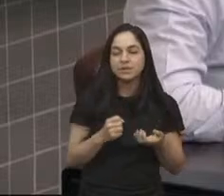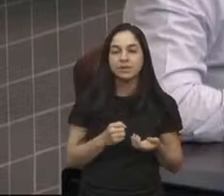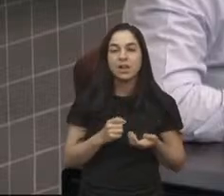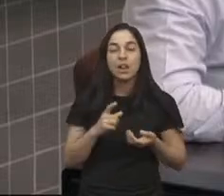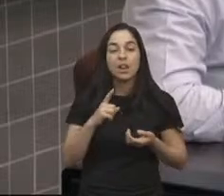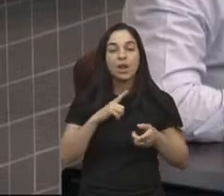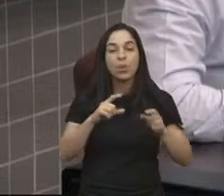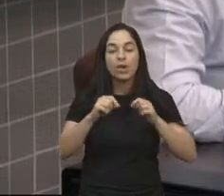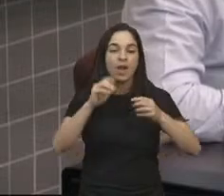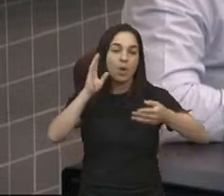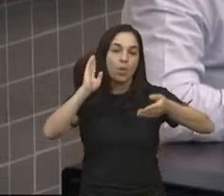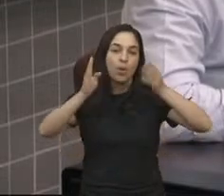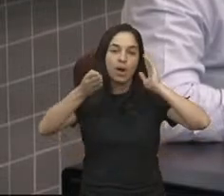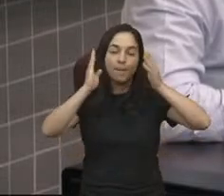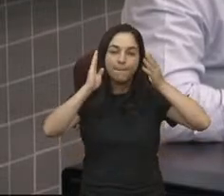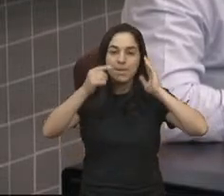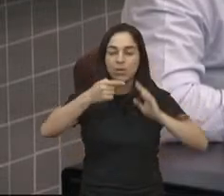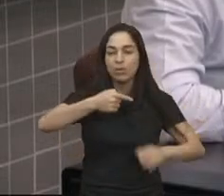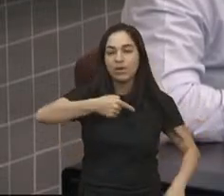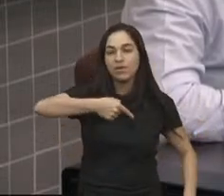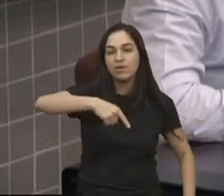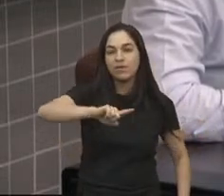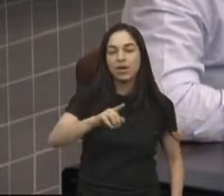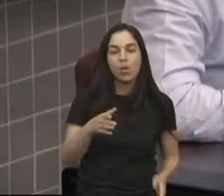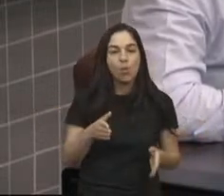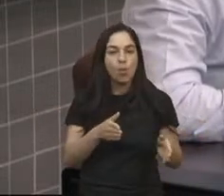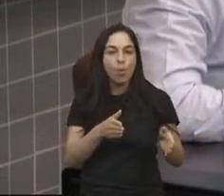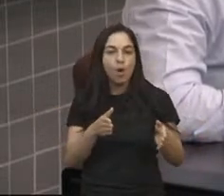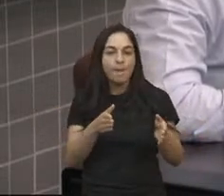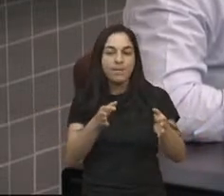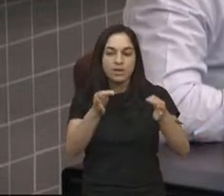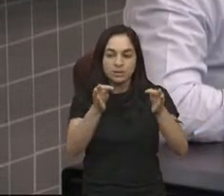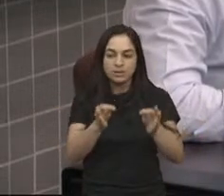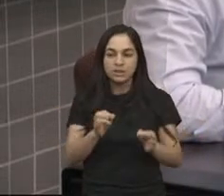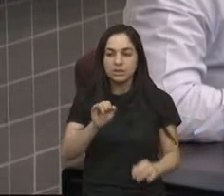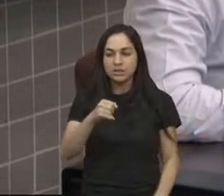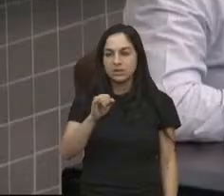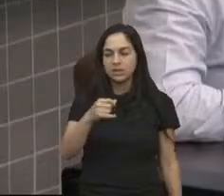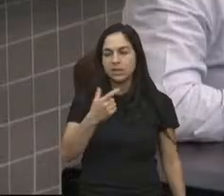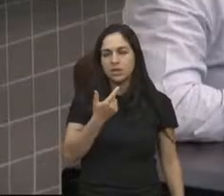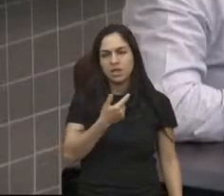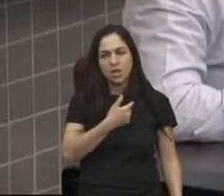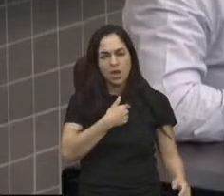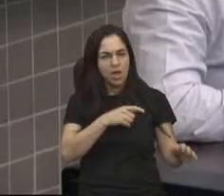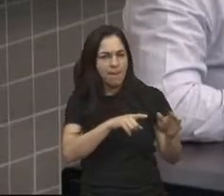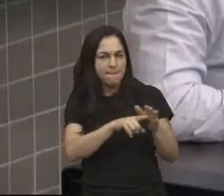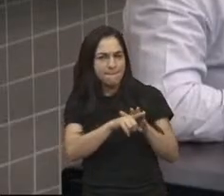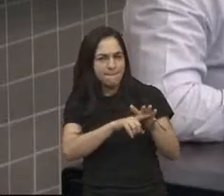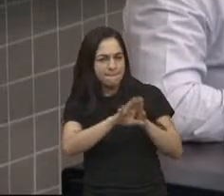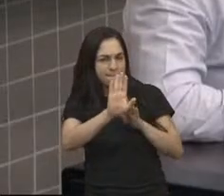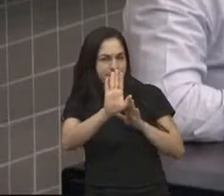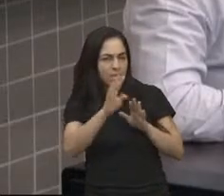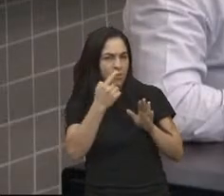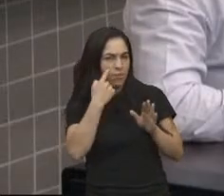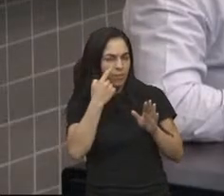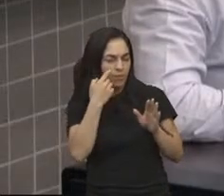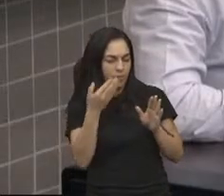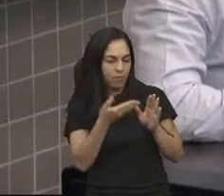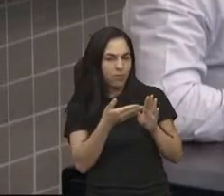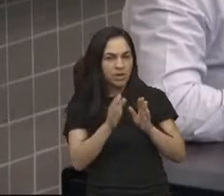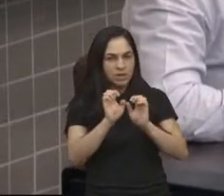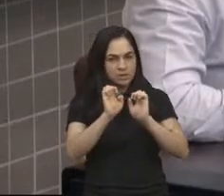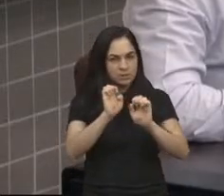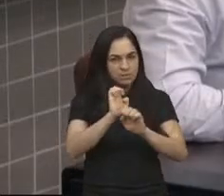Tem o caminhão da coleta seletiva que faz o caminho, sim. Deixa eu só ver na programação, só um